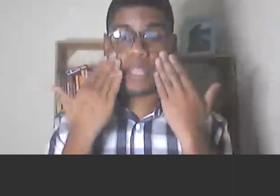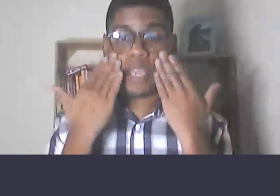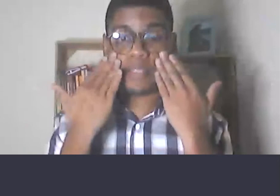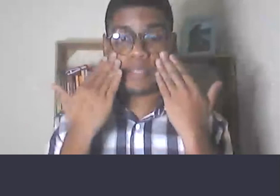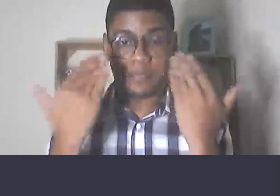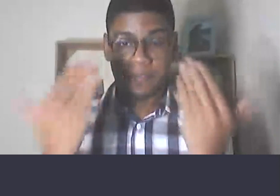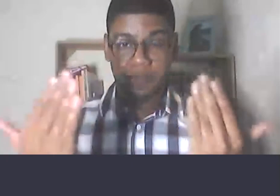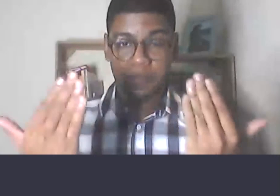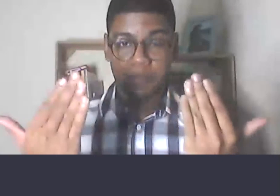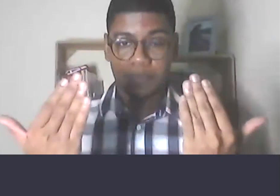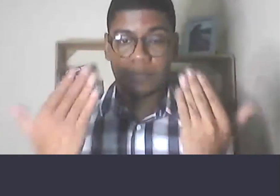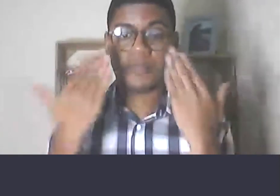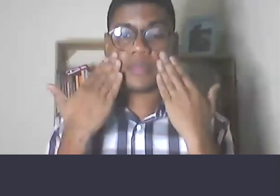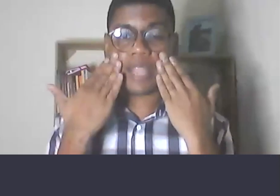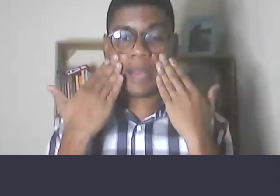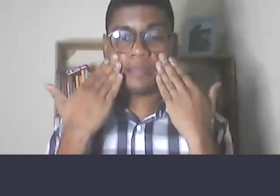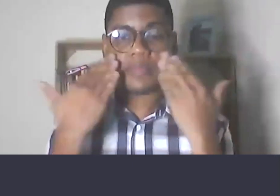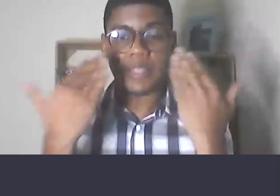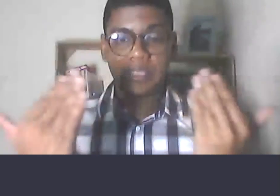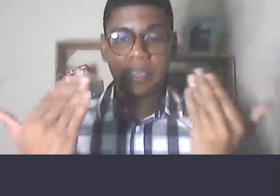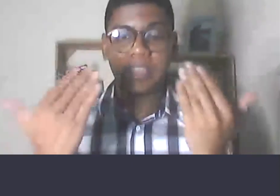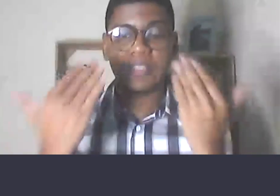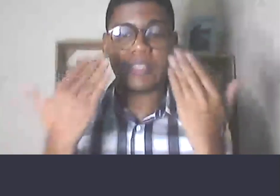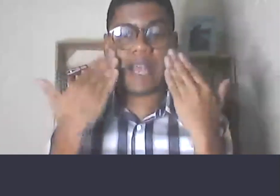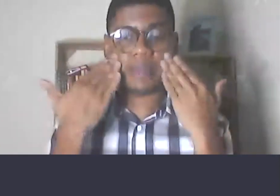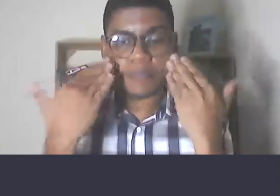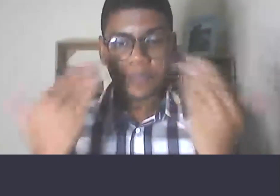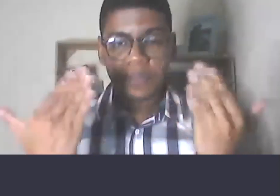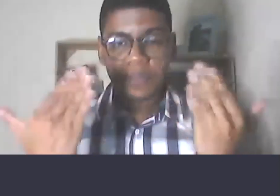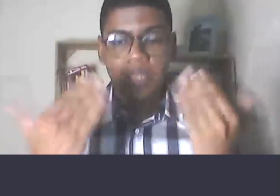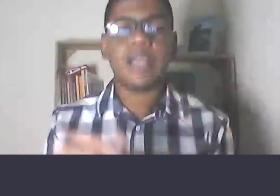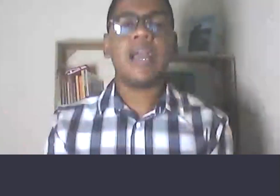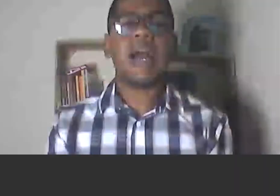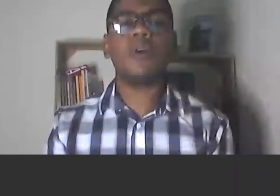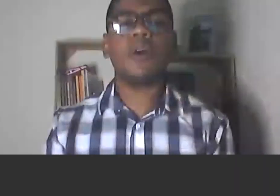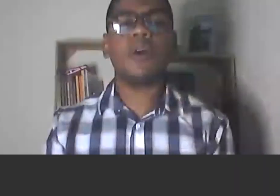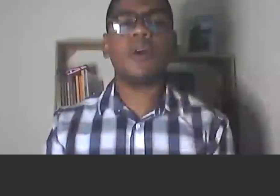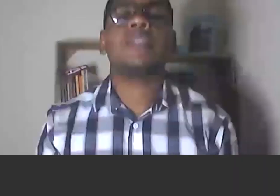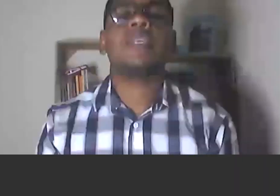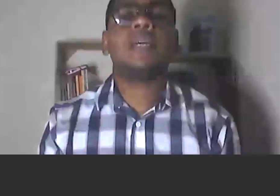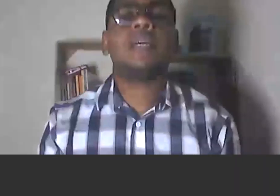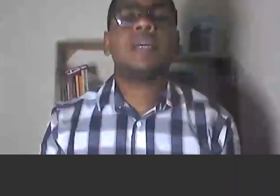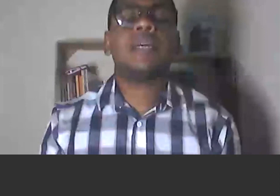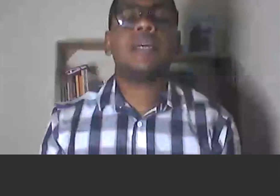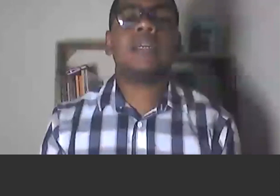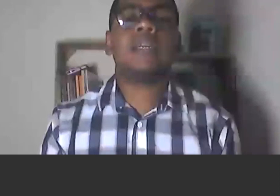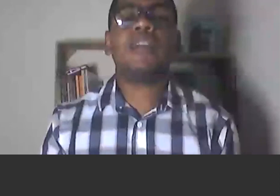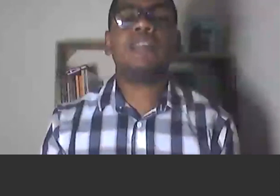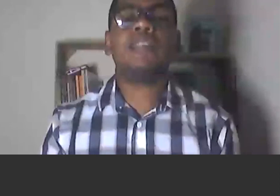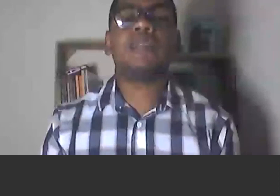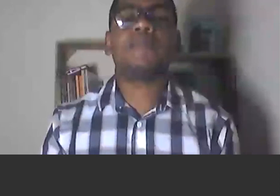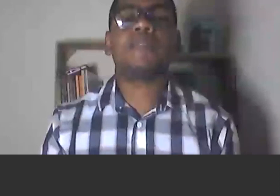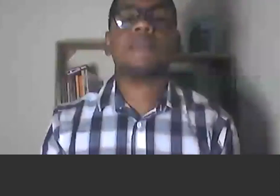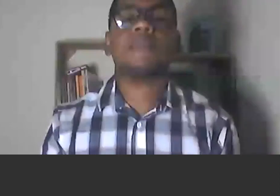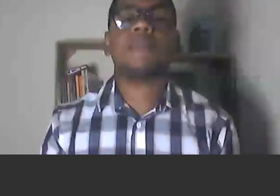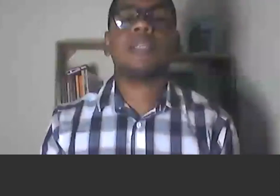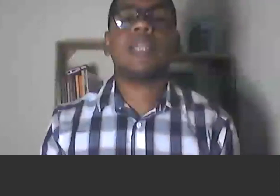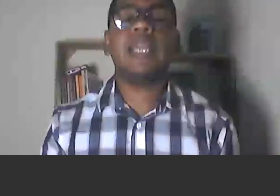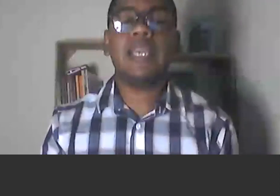apresentação? Esse. Tá? Esse é apresentar. Agora, se eu falo